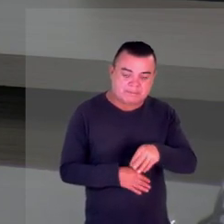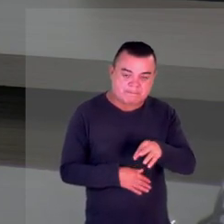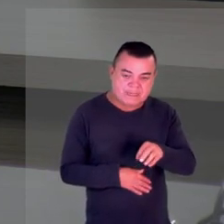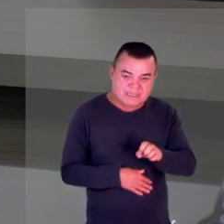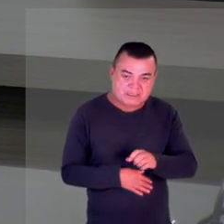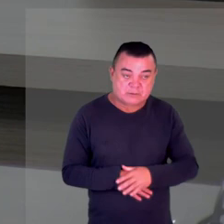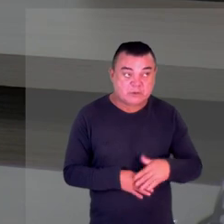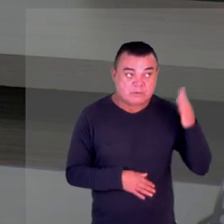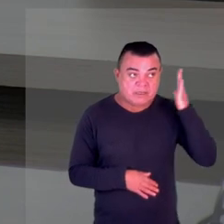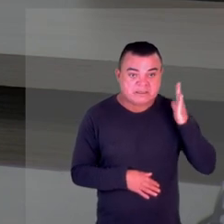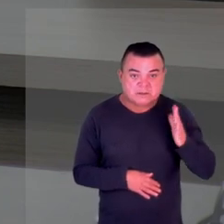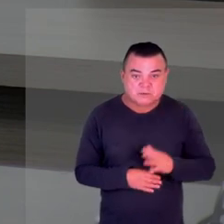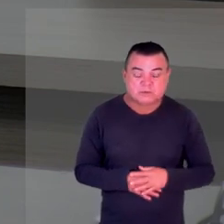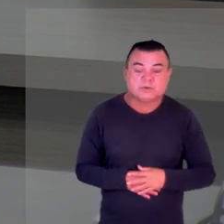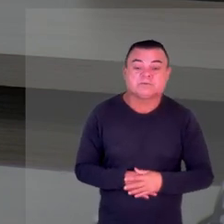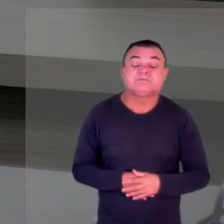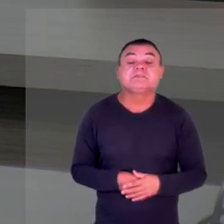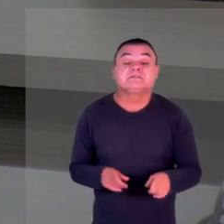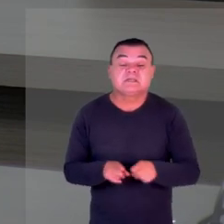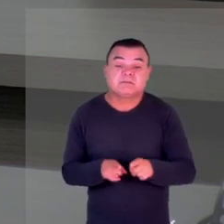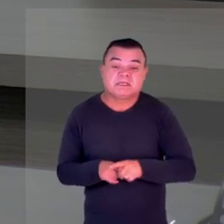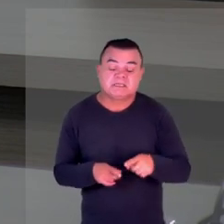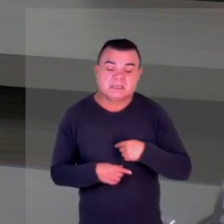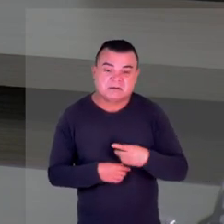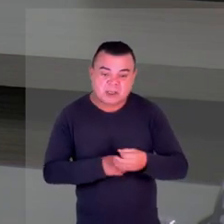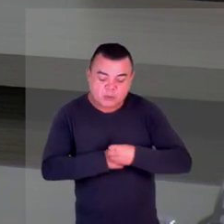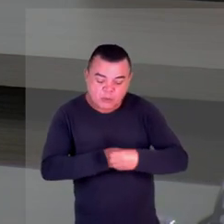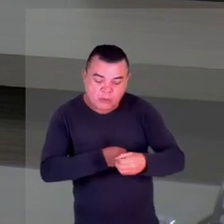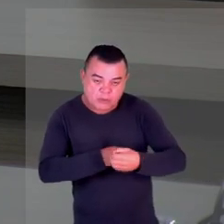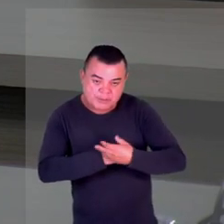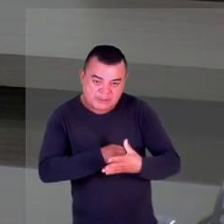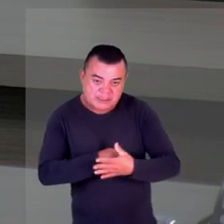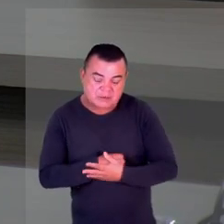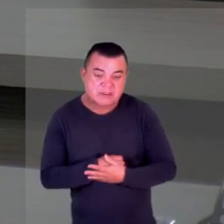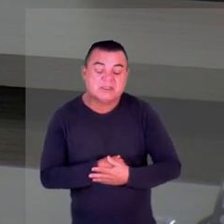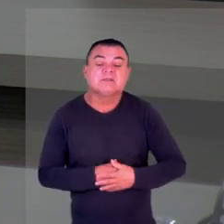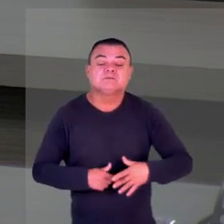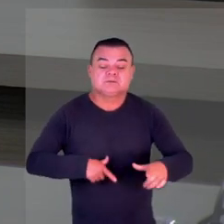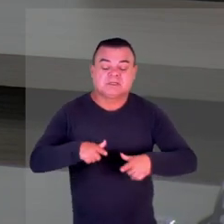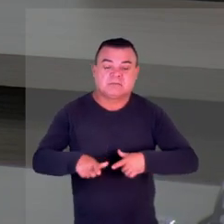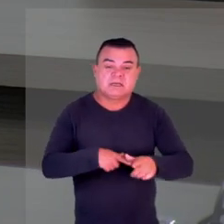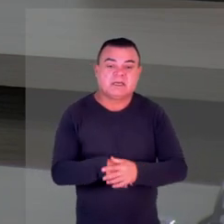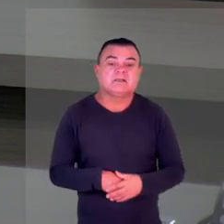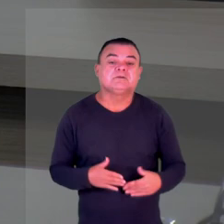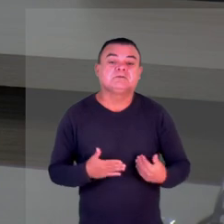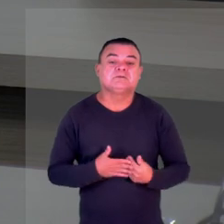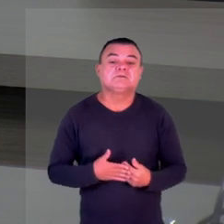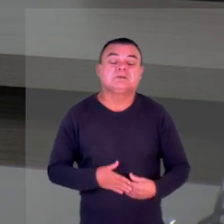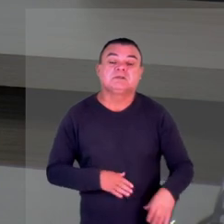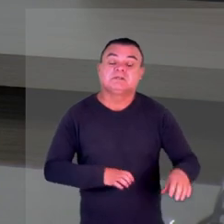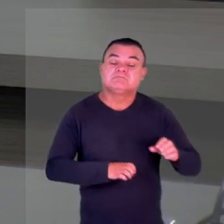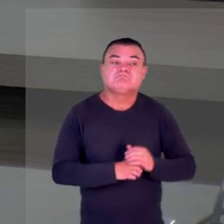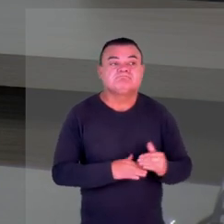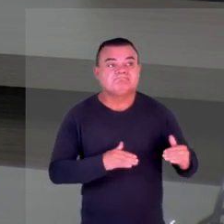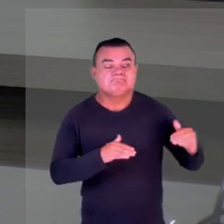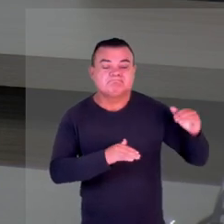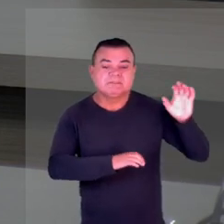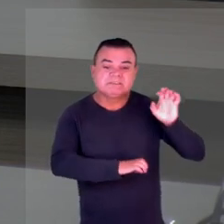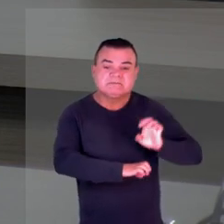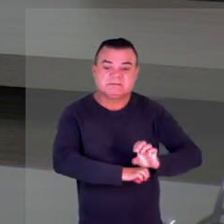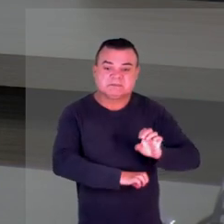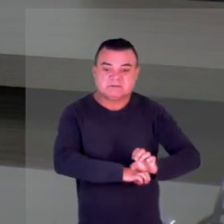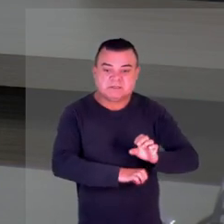talvez deixar assim como uma sugestão não sei né da da atuação em nível Estadual também né do do do Ministério Público em nível Estadual porque se